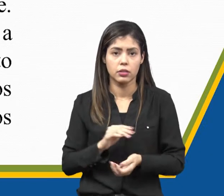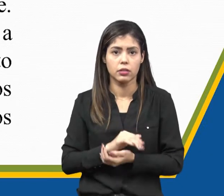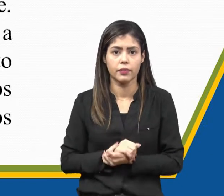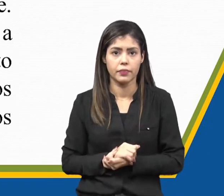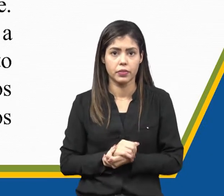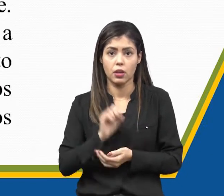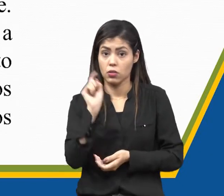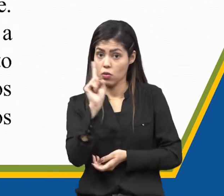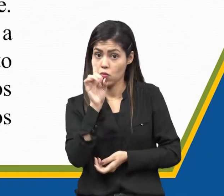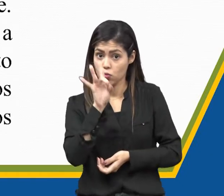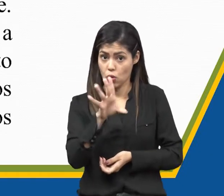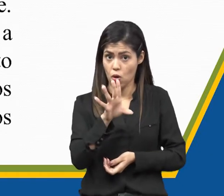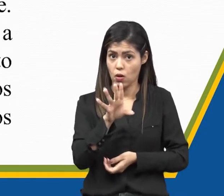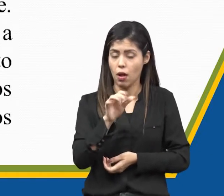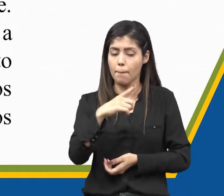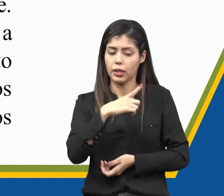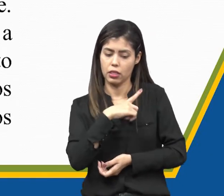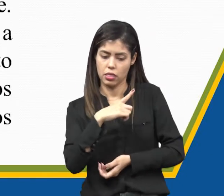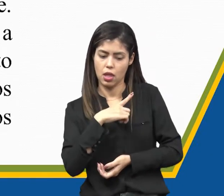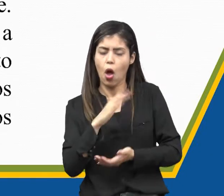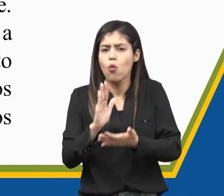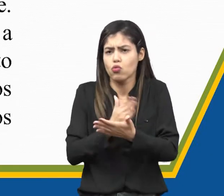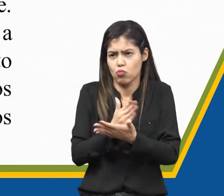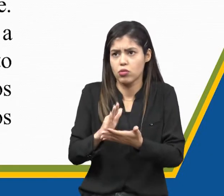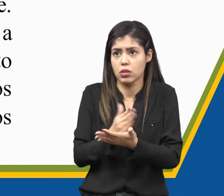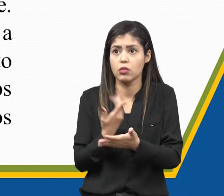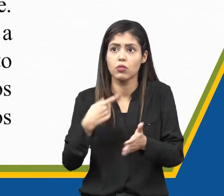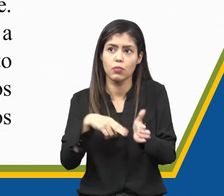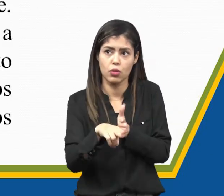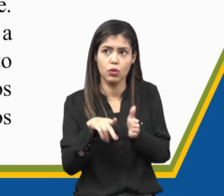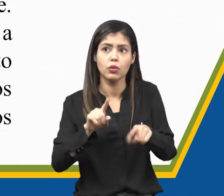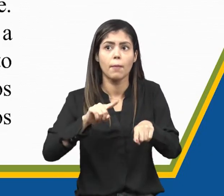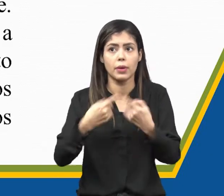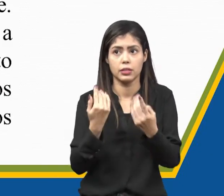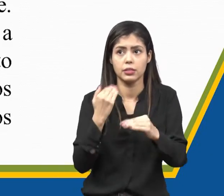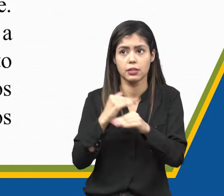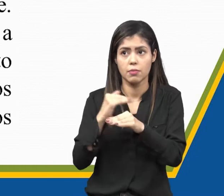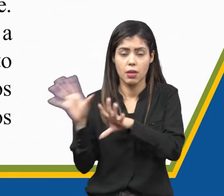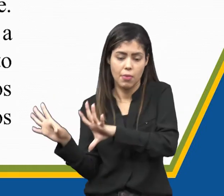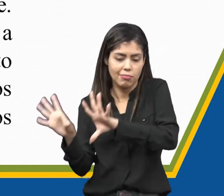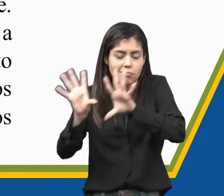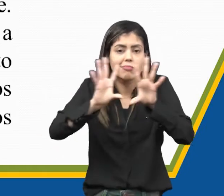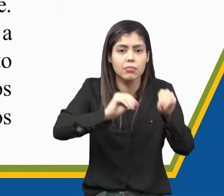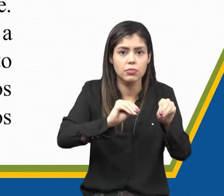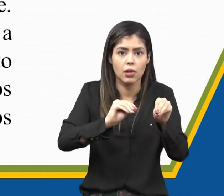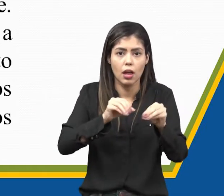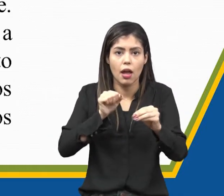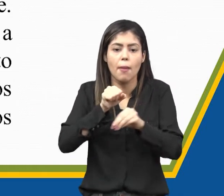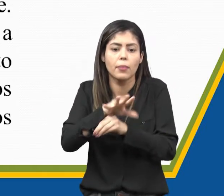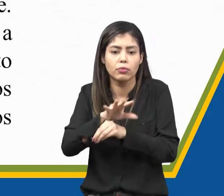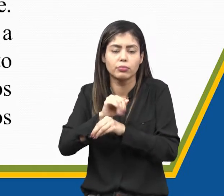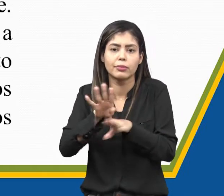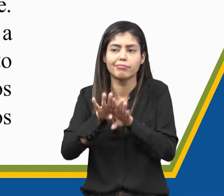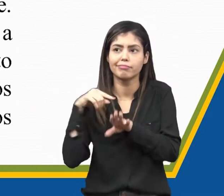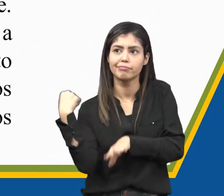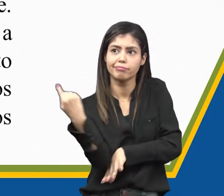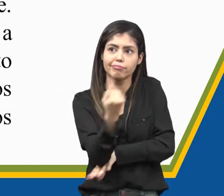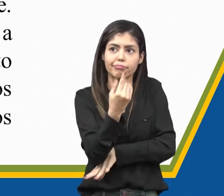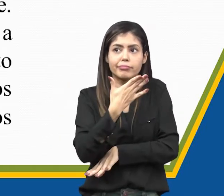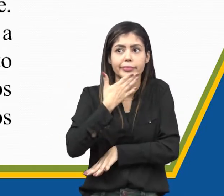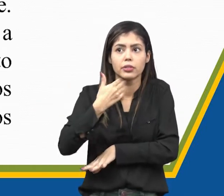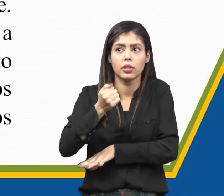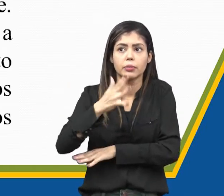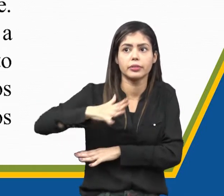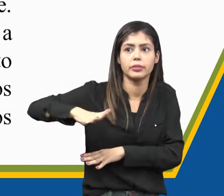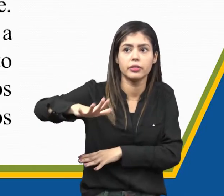né, não só por garantir, né, os processos biológicos, mas também para trazer, para fornecer diversos benefícios à